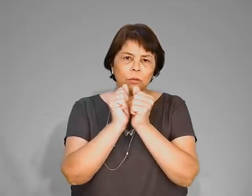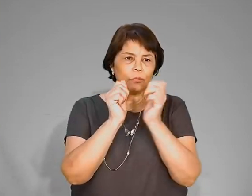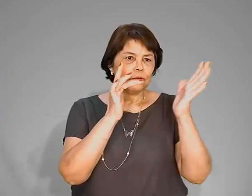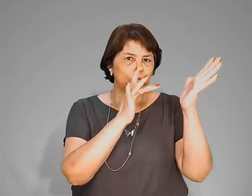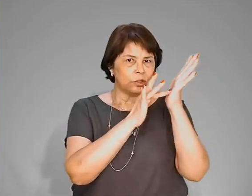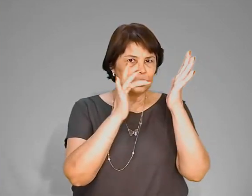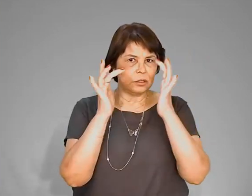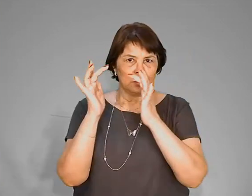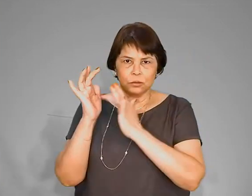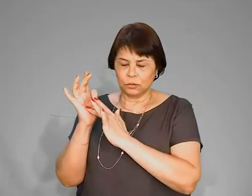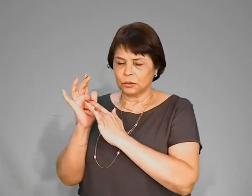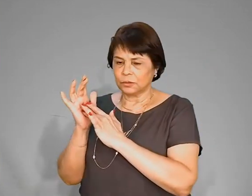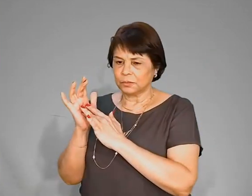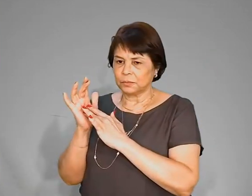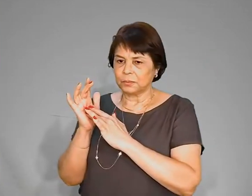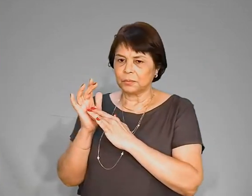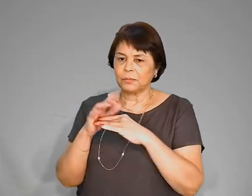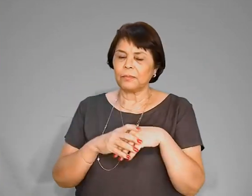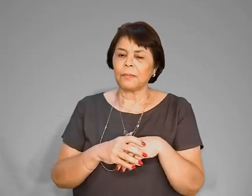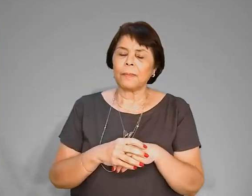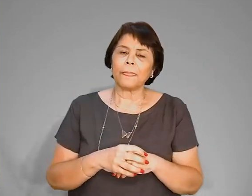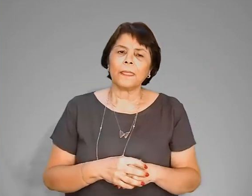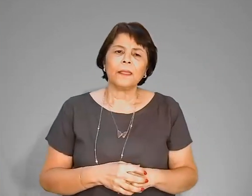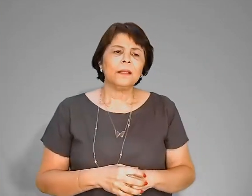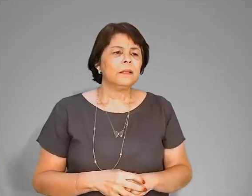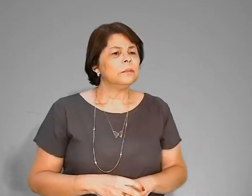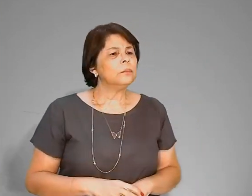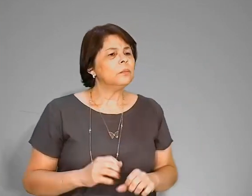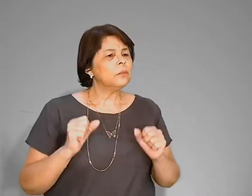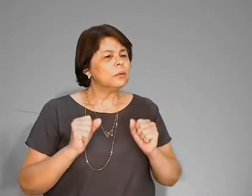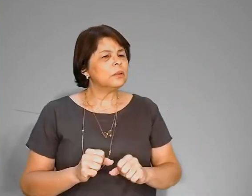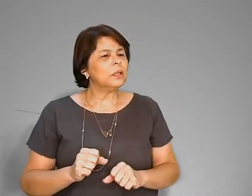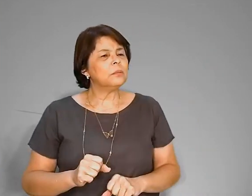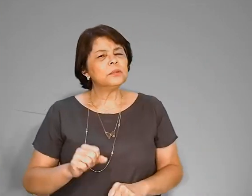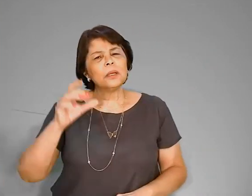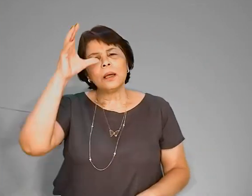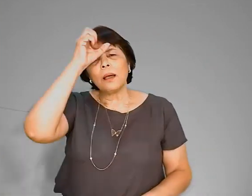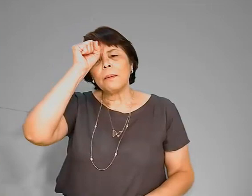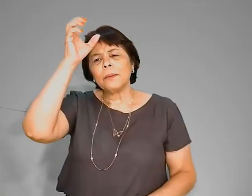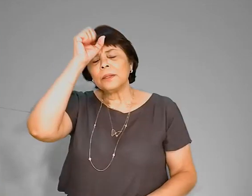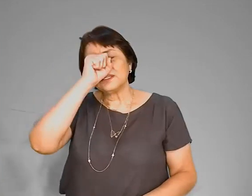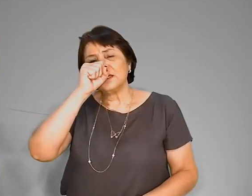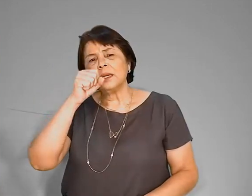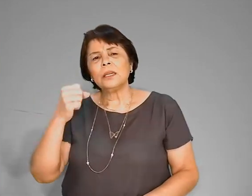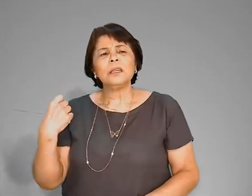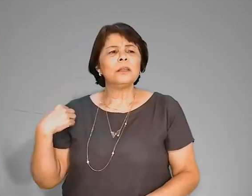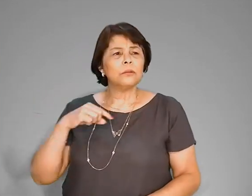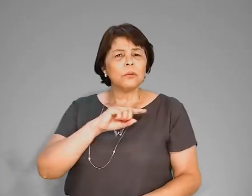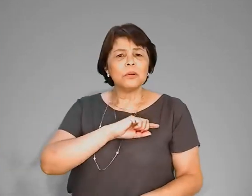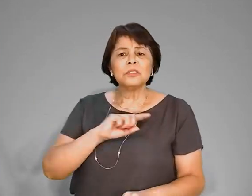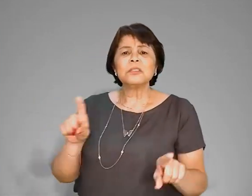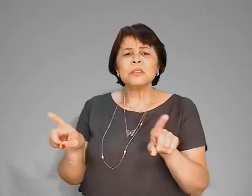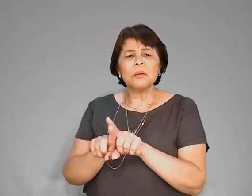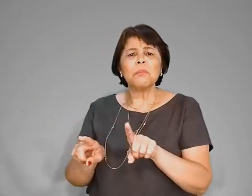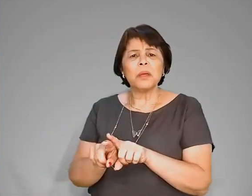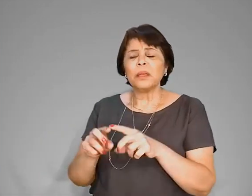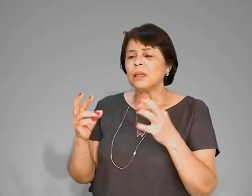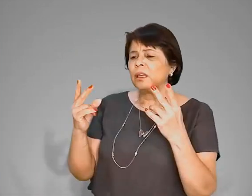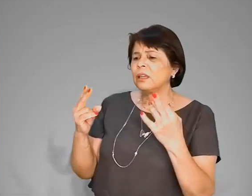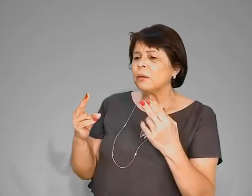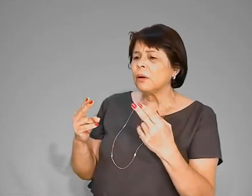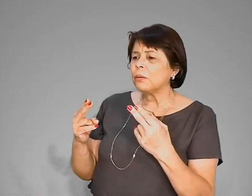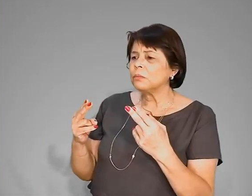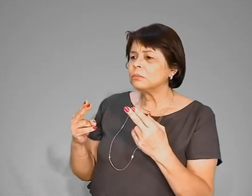Notem, de uma situação de peregrinos, de uma situação de estrangeiros, sabe que nós